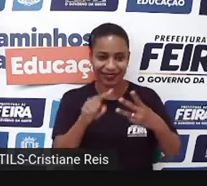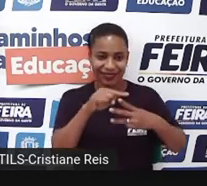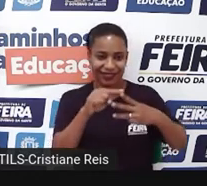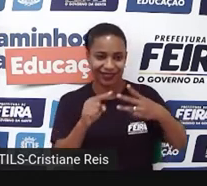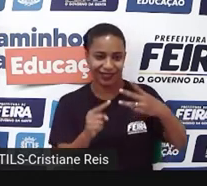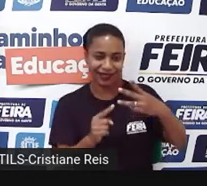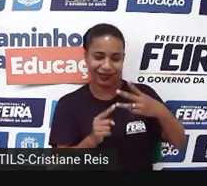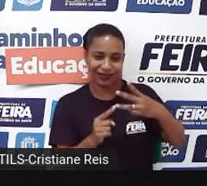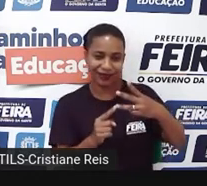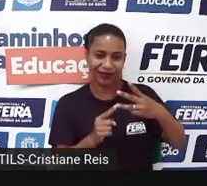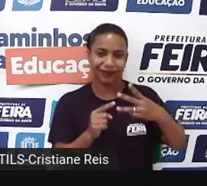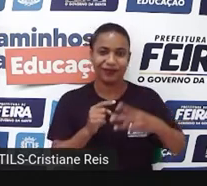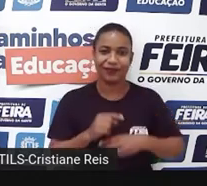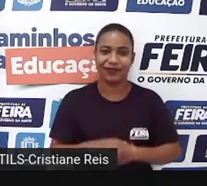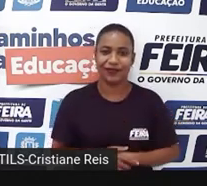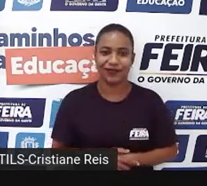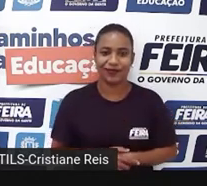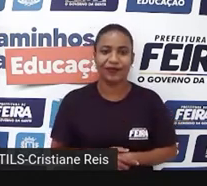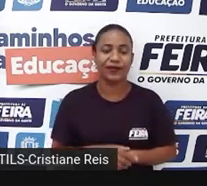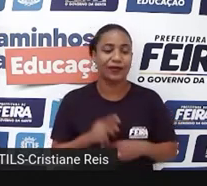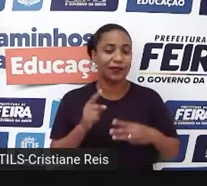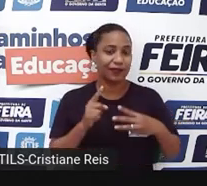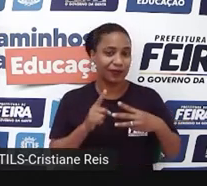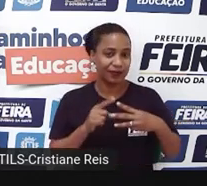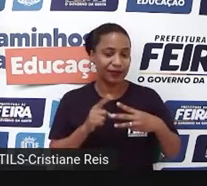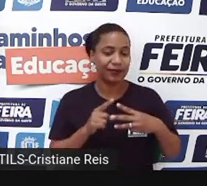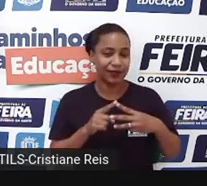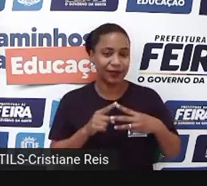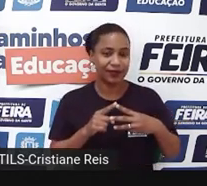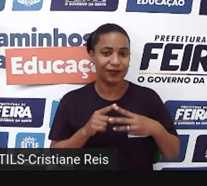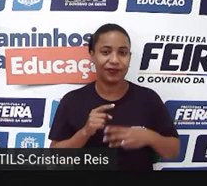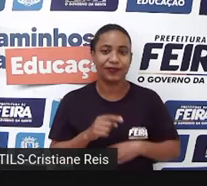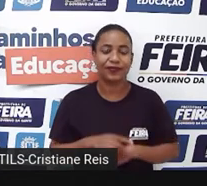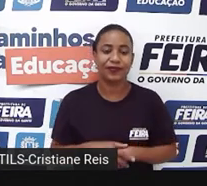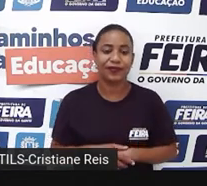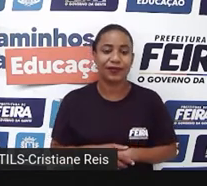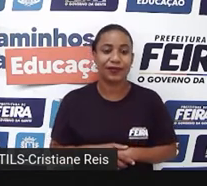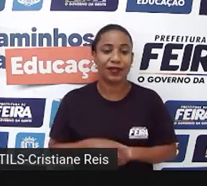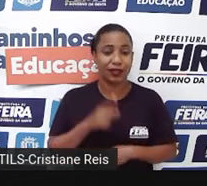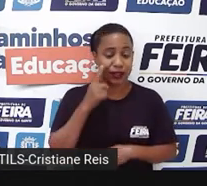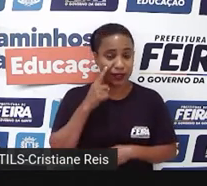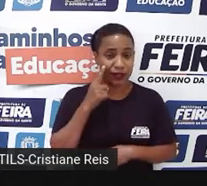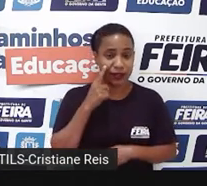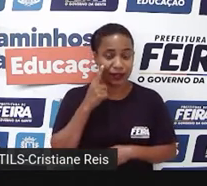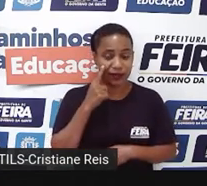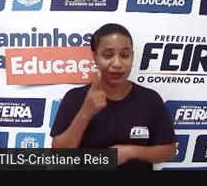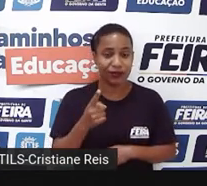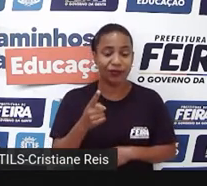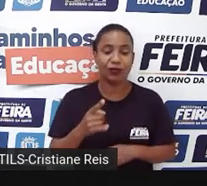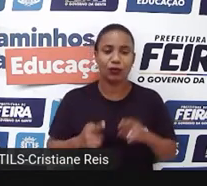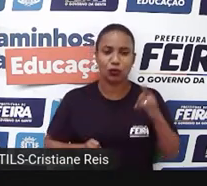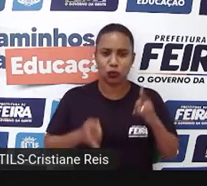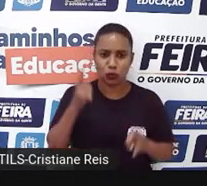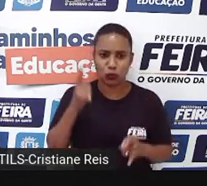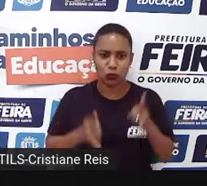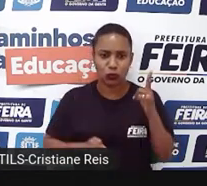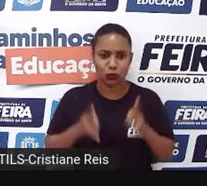in 2023. Então, gente, os Transformers